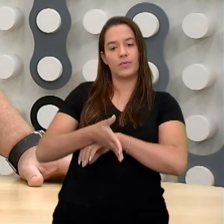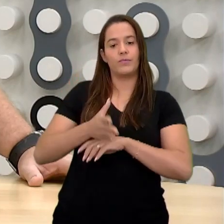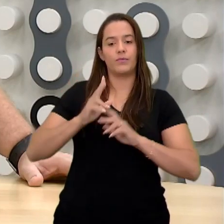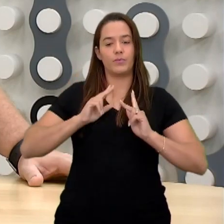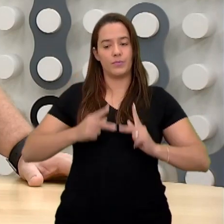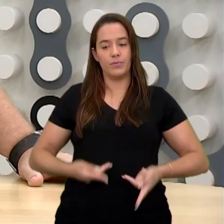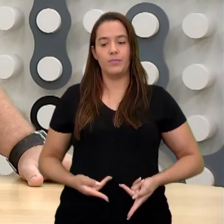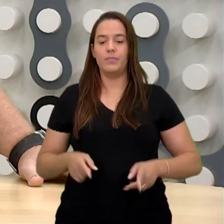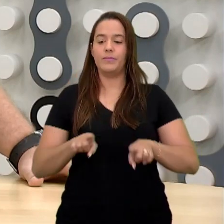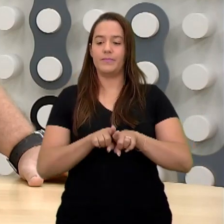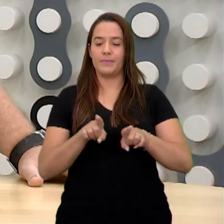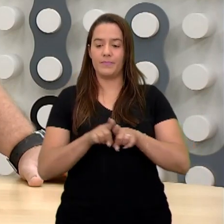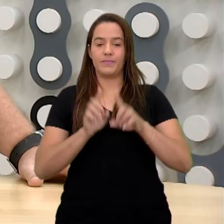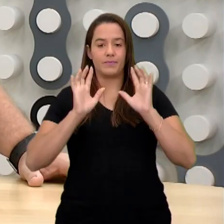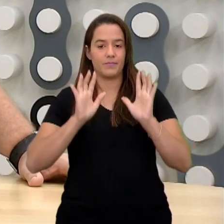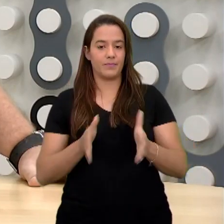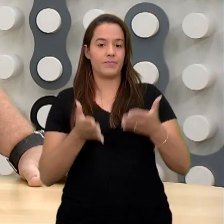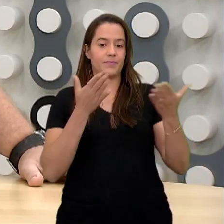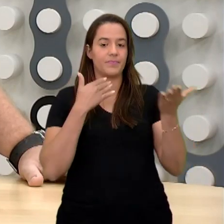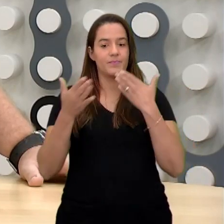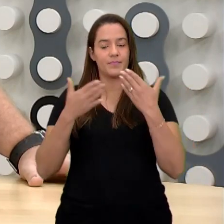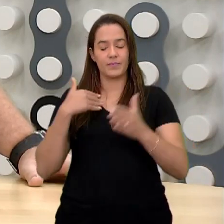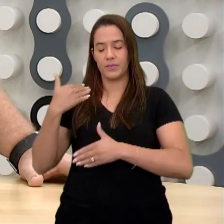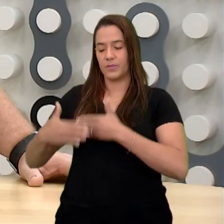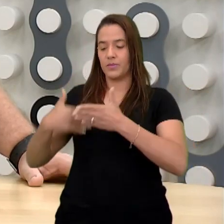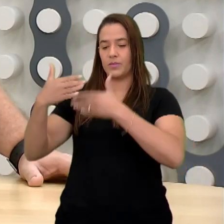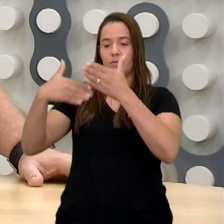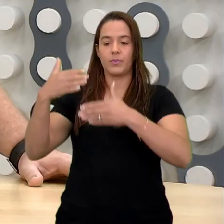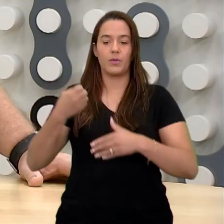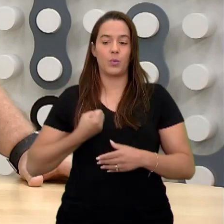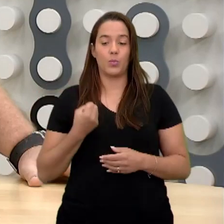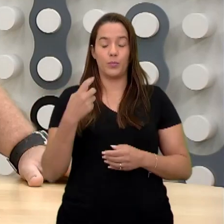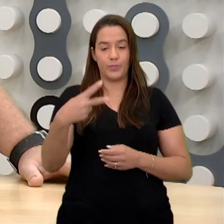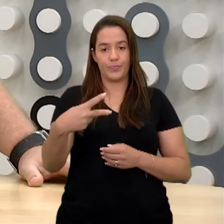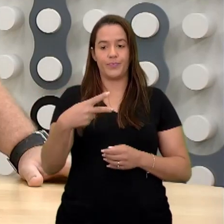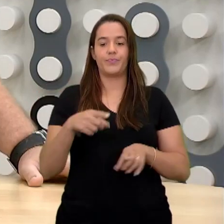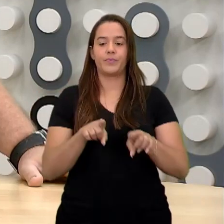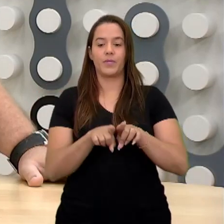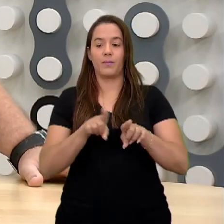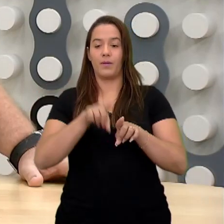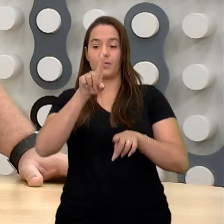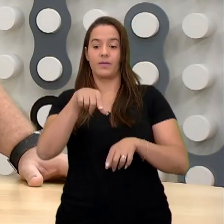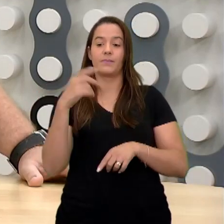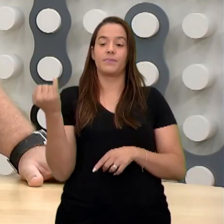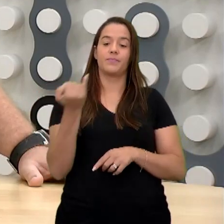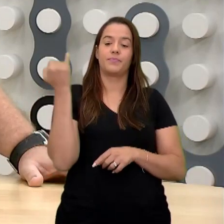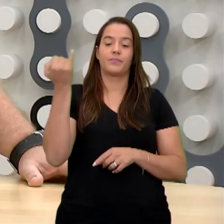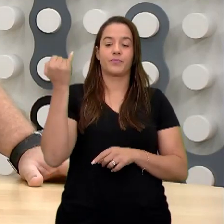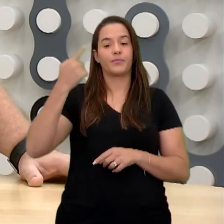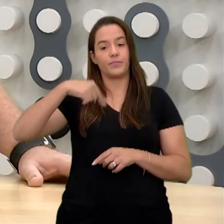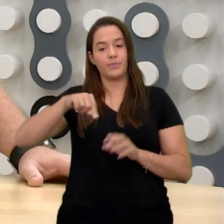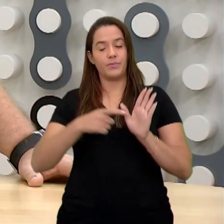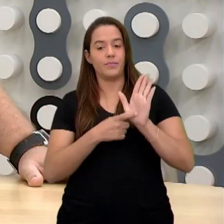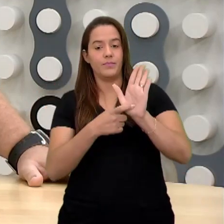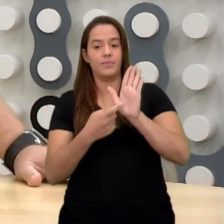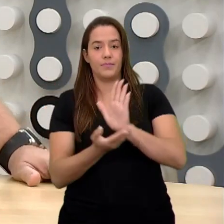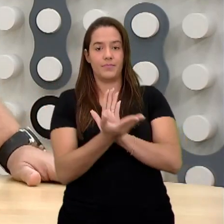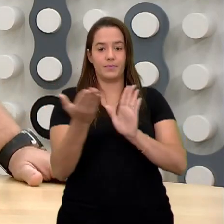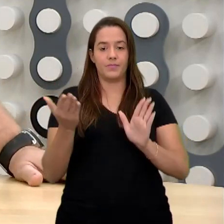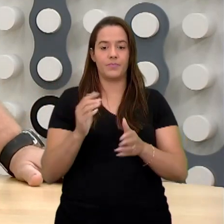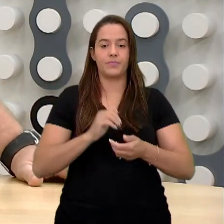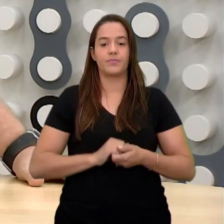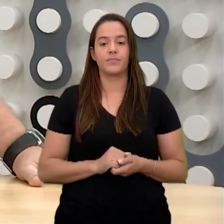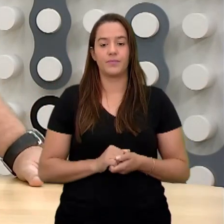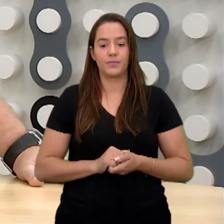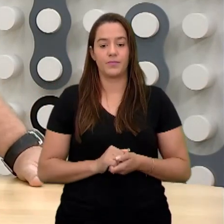até já discutiu isso no desenvolvimento 2. Então é importante retratar isso aí para vocês. Aí eu trouxe aí